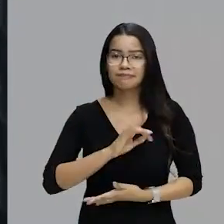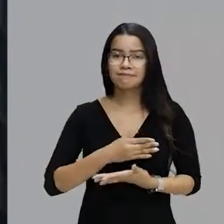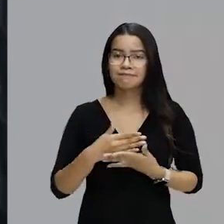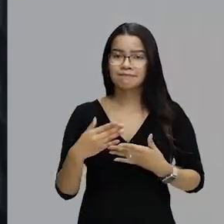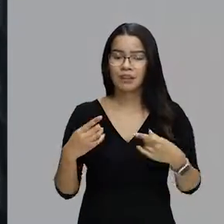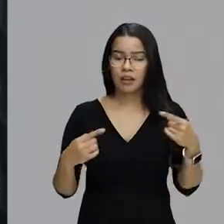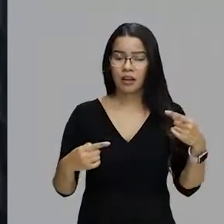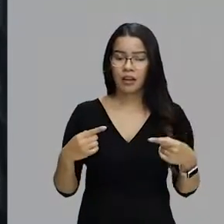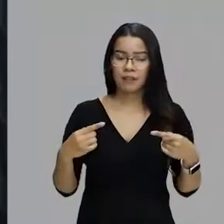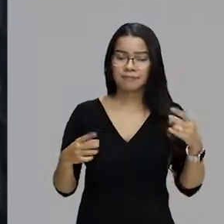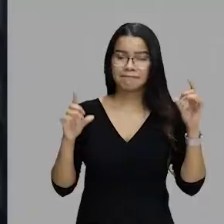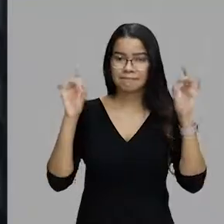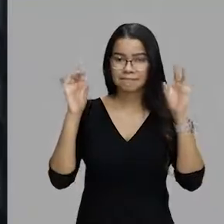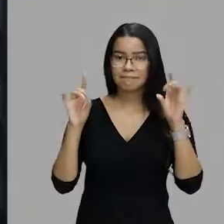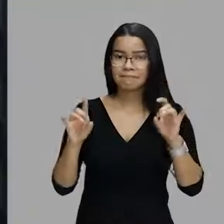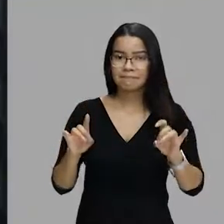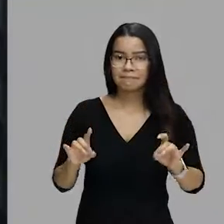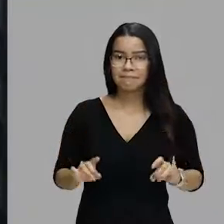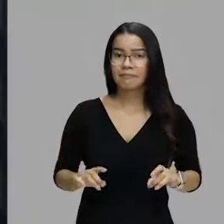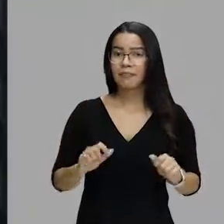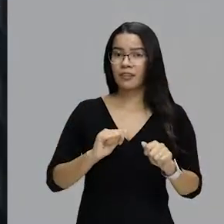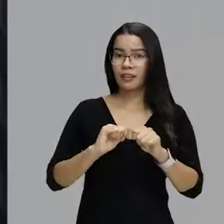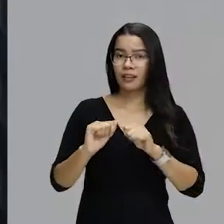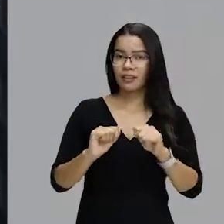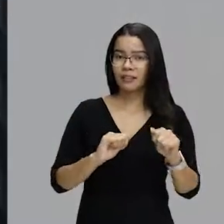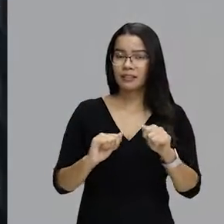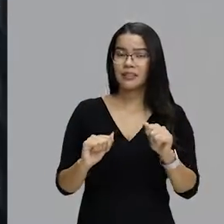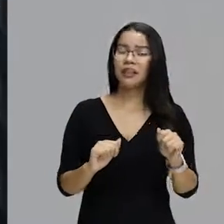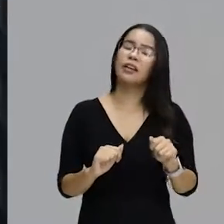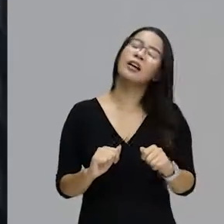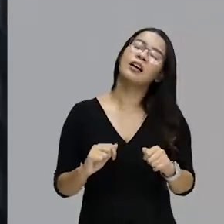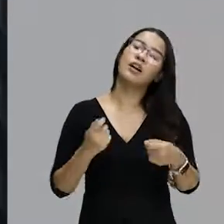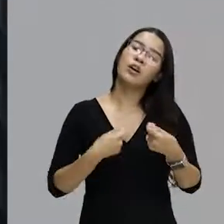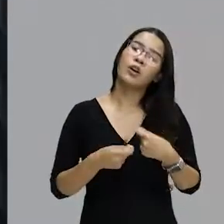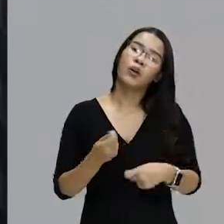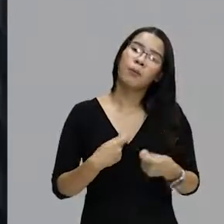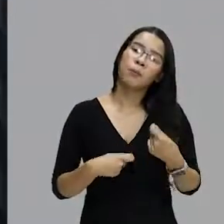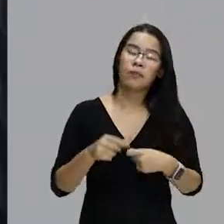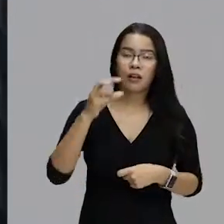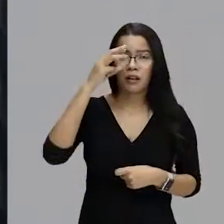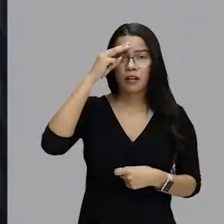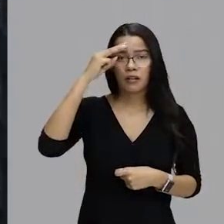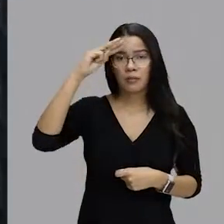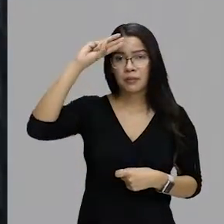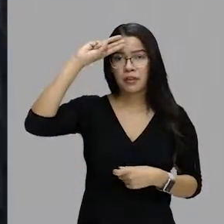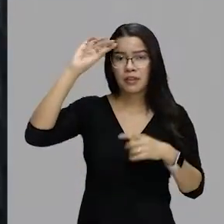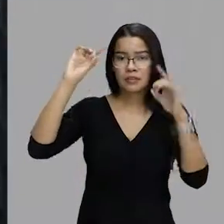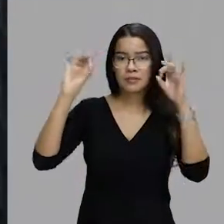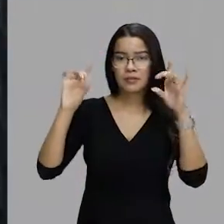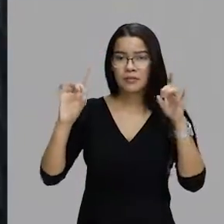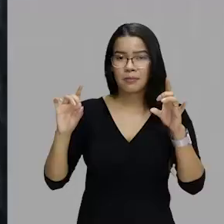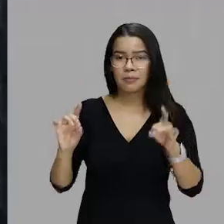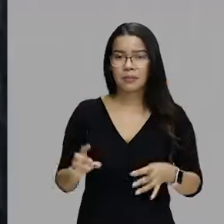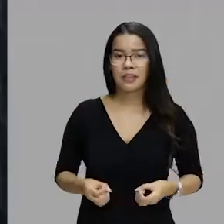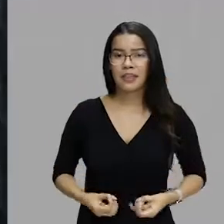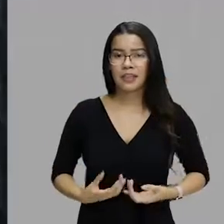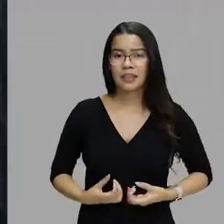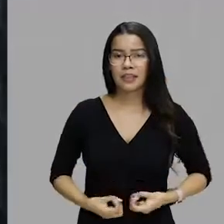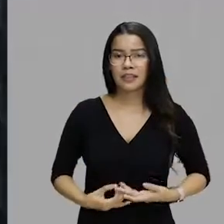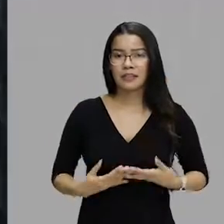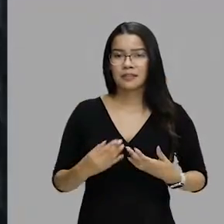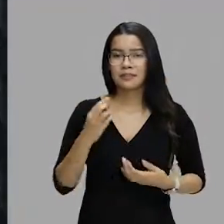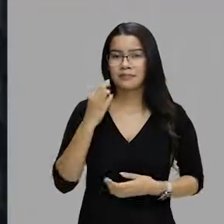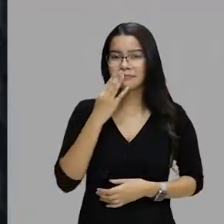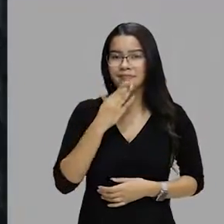controlar as principais atividades da economia cubana, principalmente a produção de açúcar, que era a grande riqueza